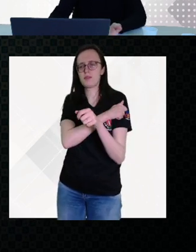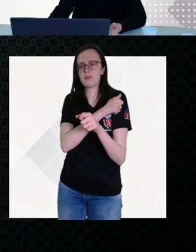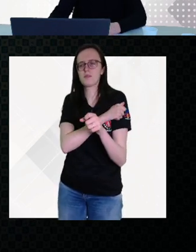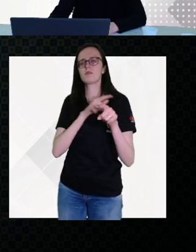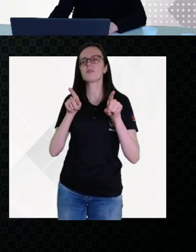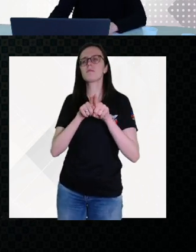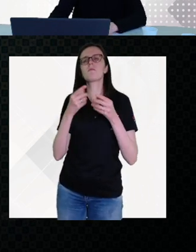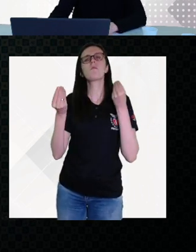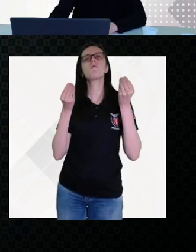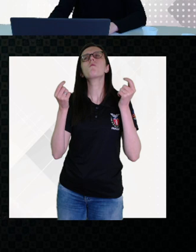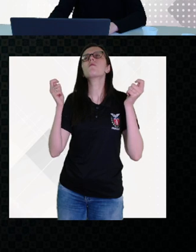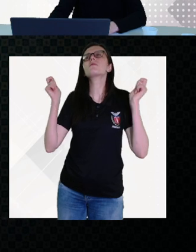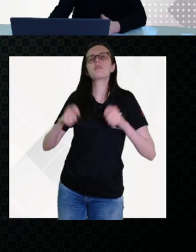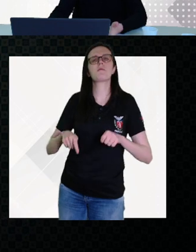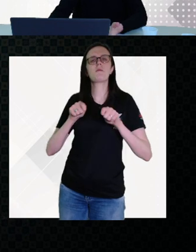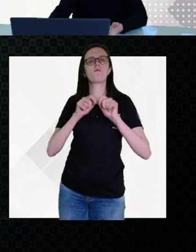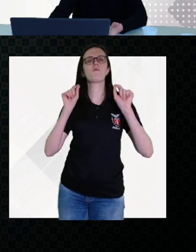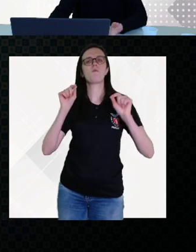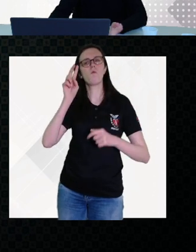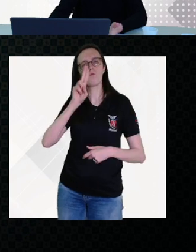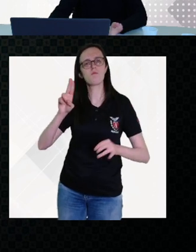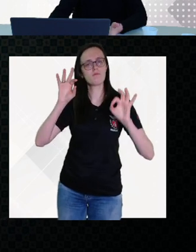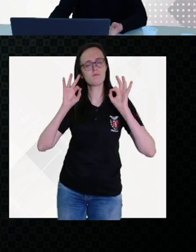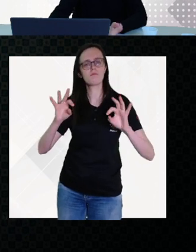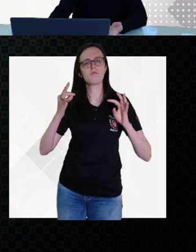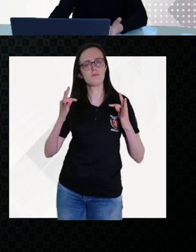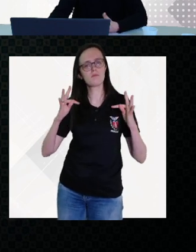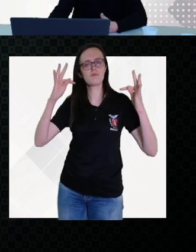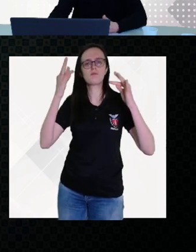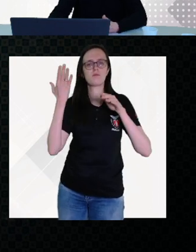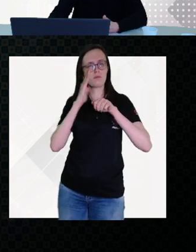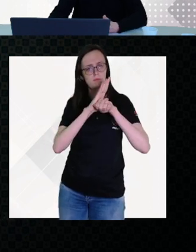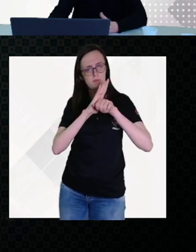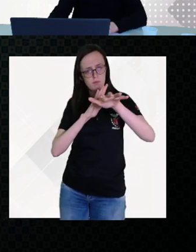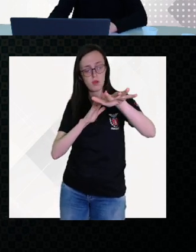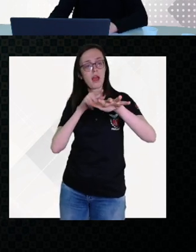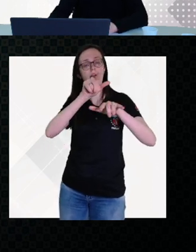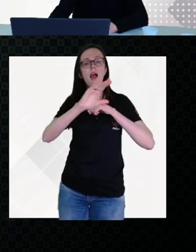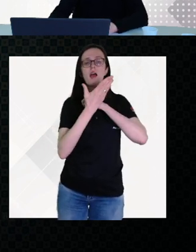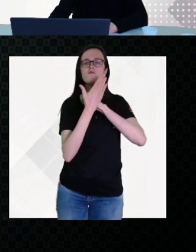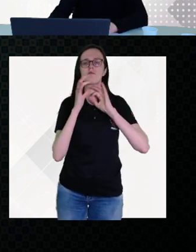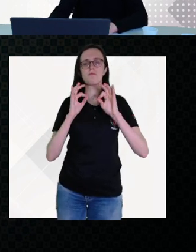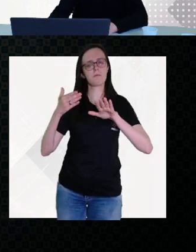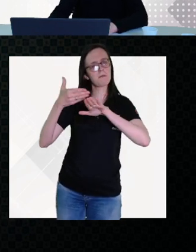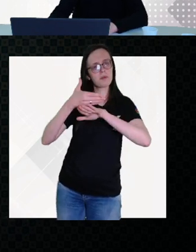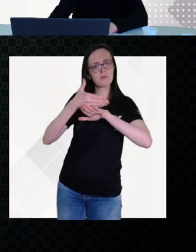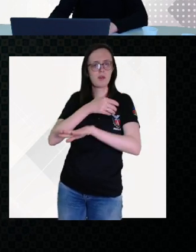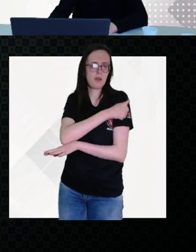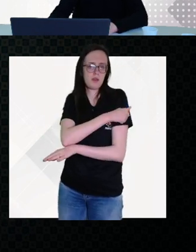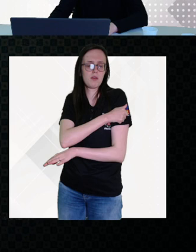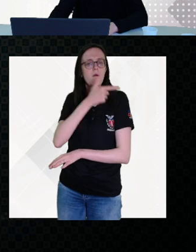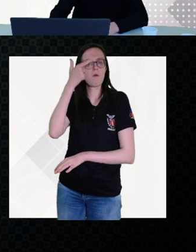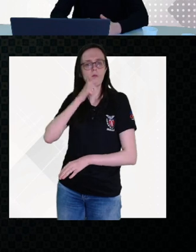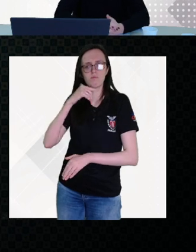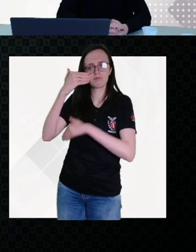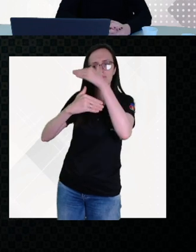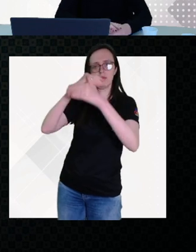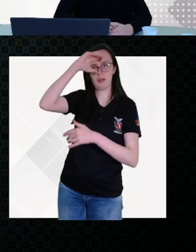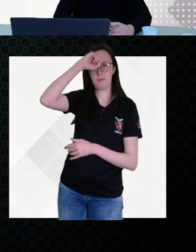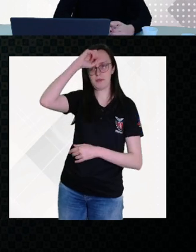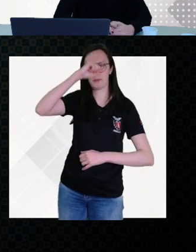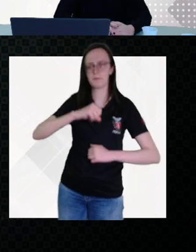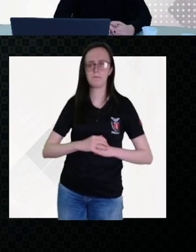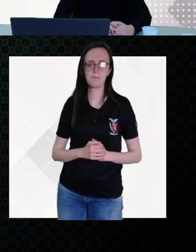fazer de utilização de tecnologias assistivas para otimizar, né, essa participação e gerar o aprendizado.